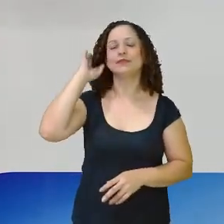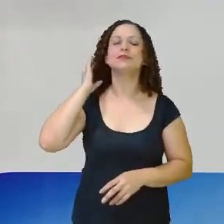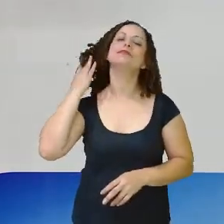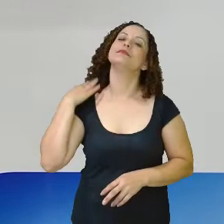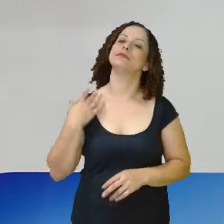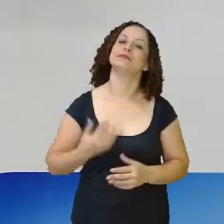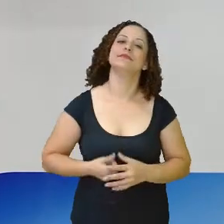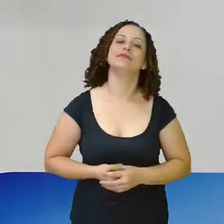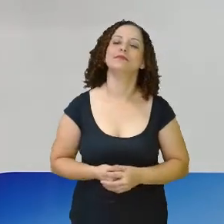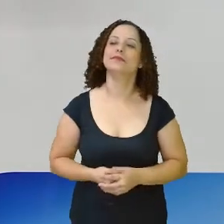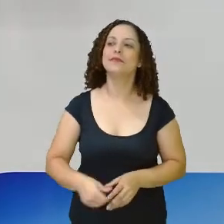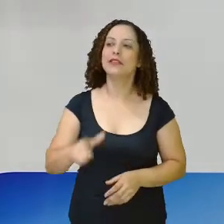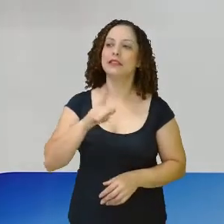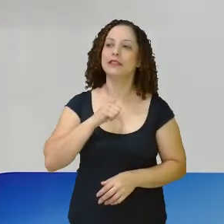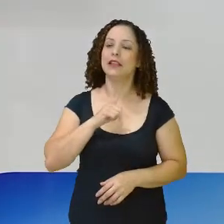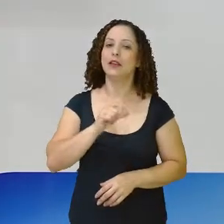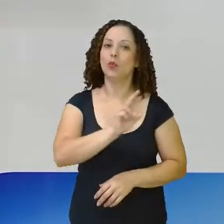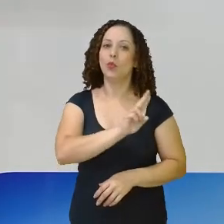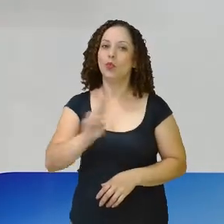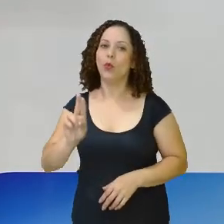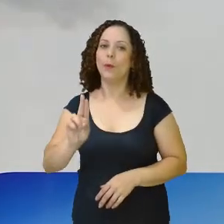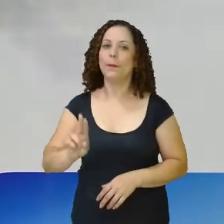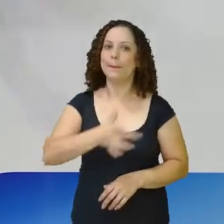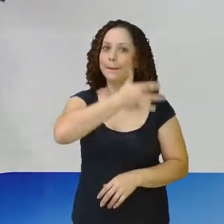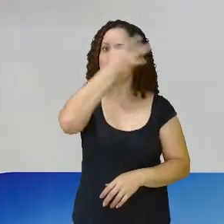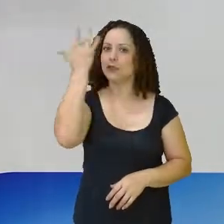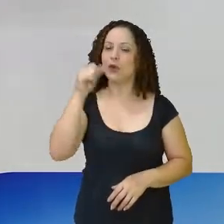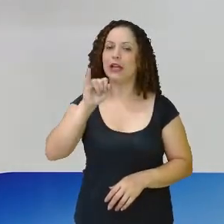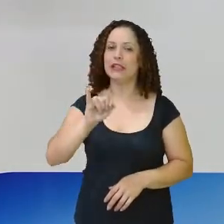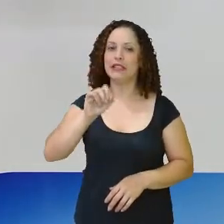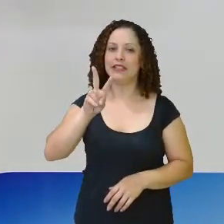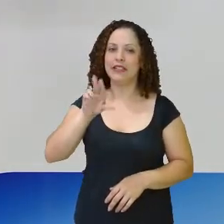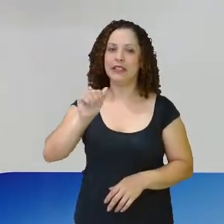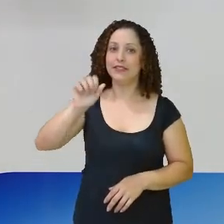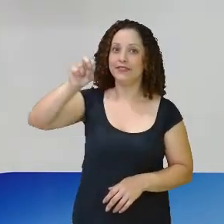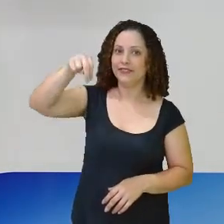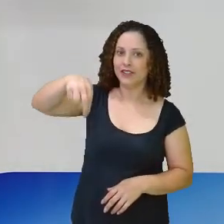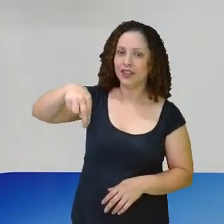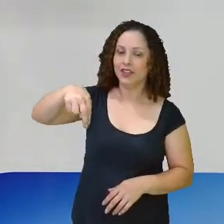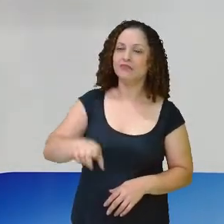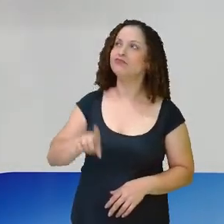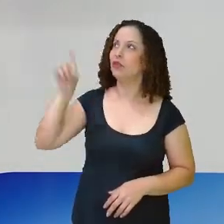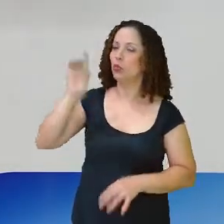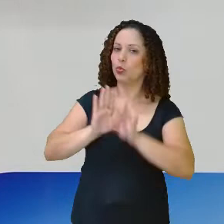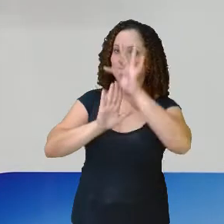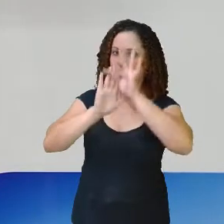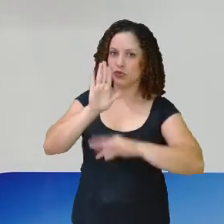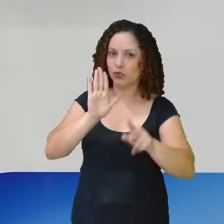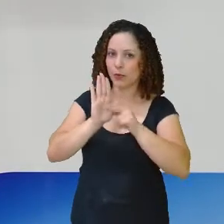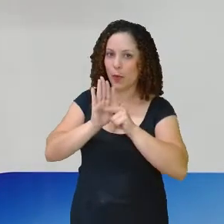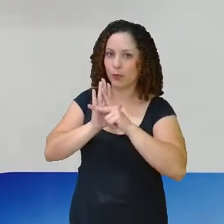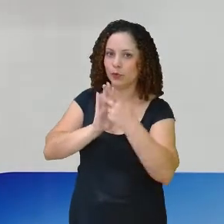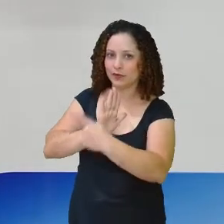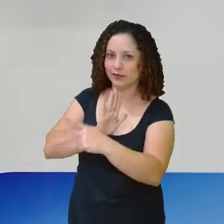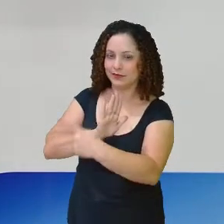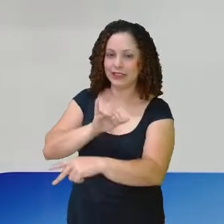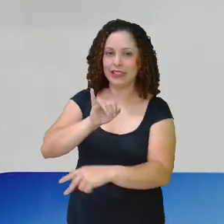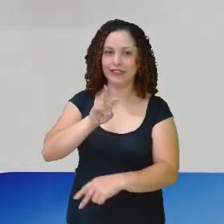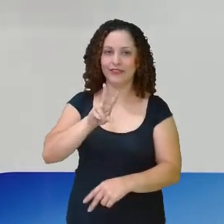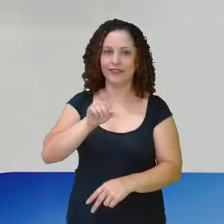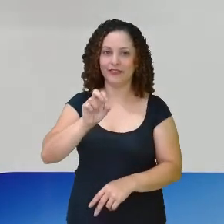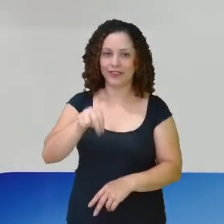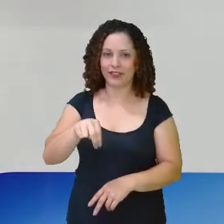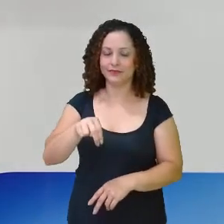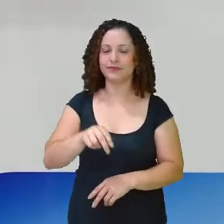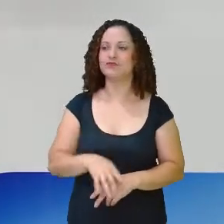Aqui eu tenho a assinatura da pessoa, Ivan de Alcântara. Eu já sei quem foi que escreveu esse texto. Ali eu estou